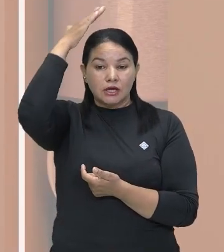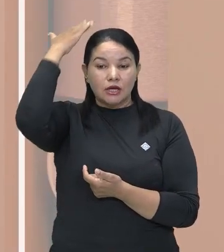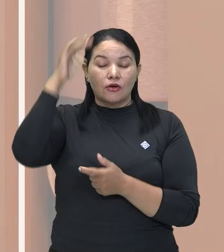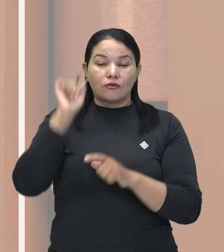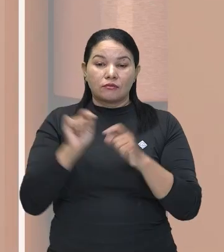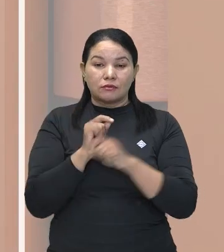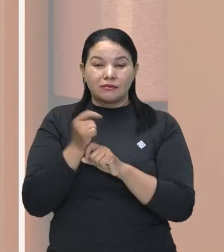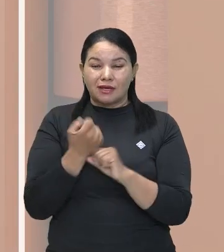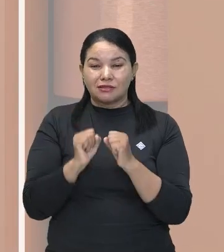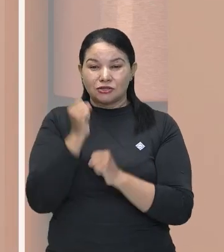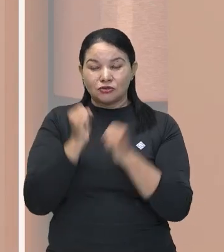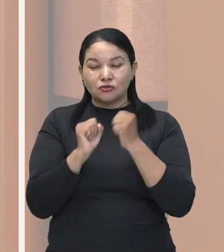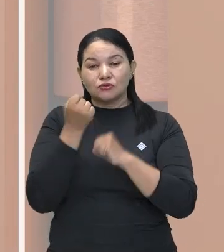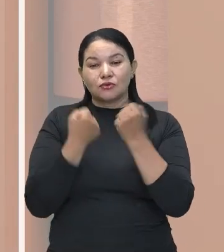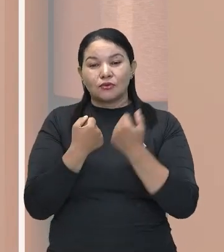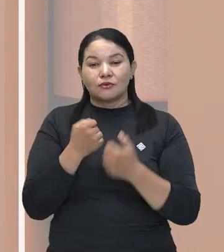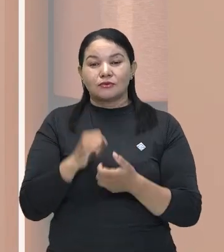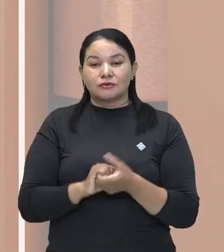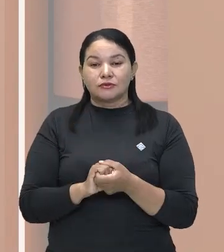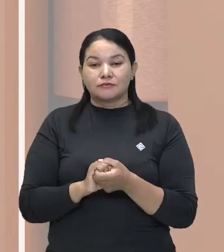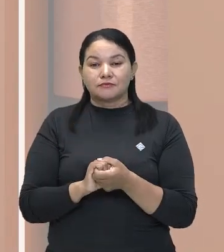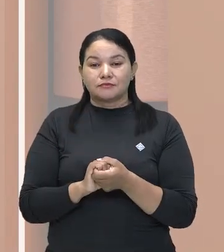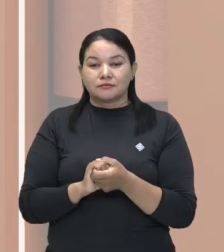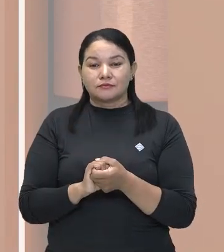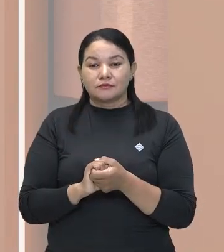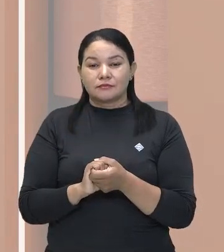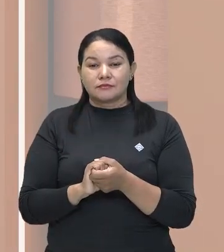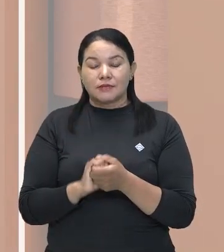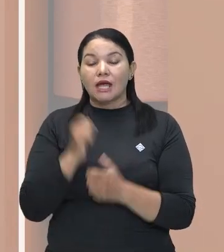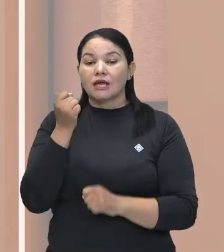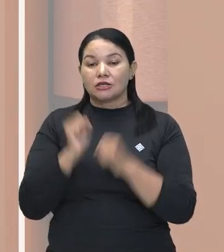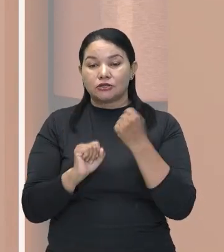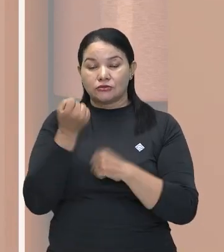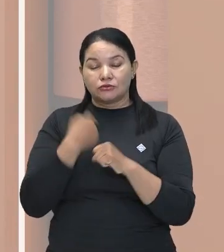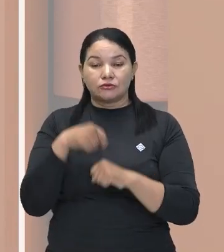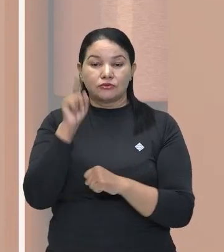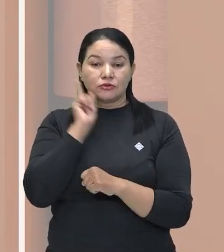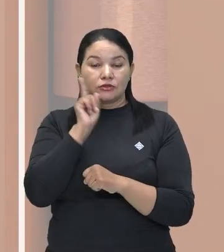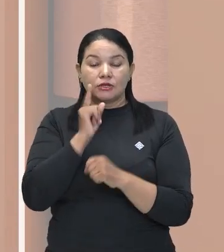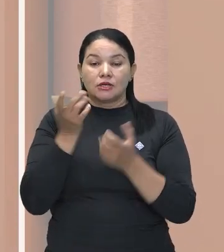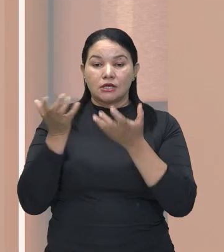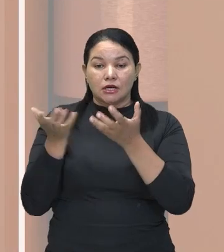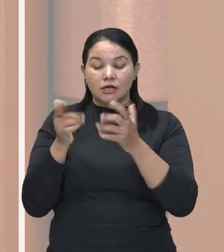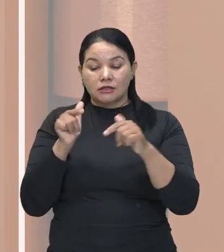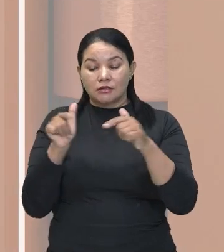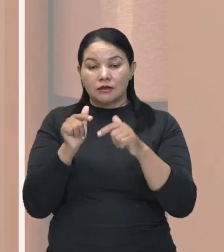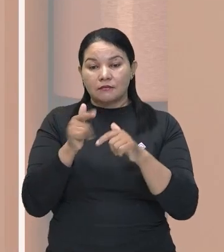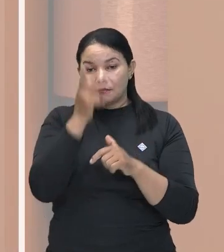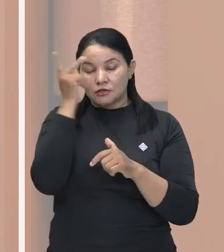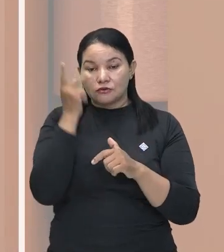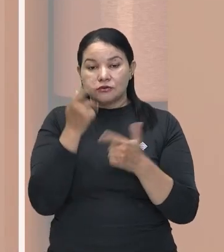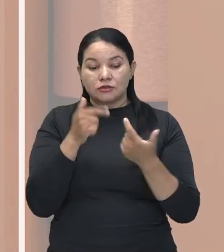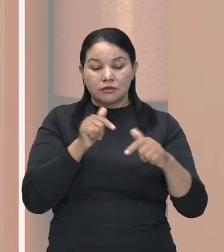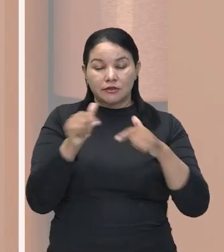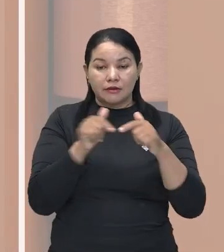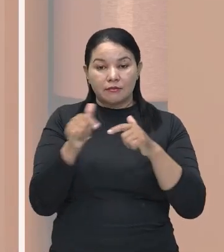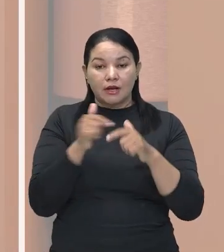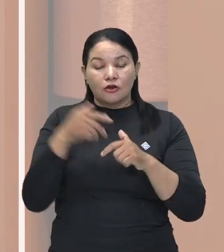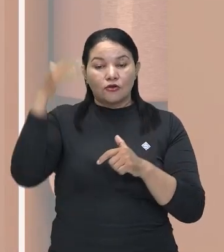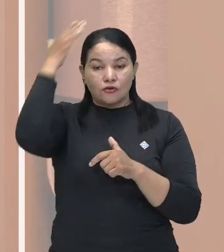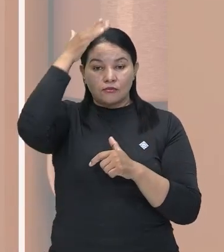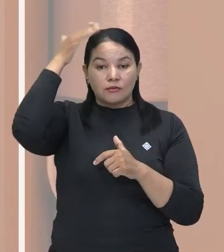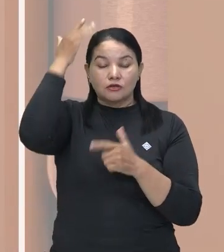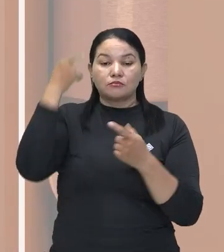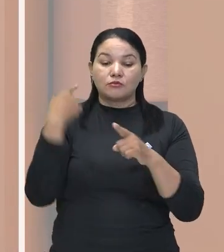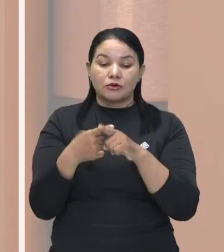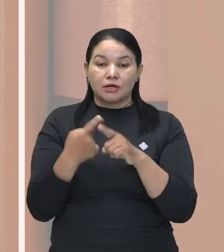do Canadá, a indústria dos Estados Unidos buscava mão de obra no México porque era muito mais